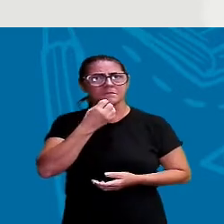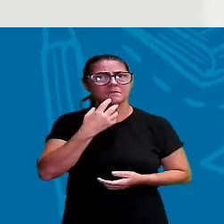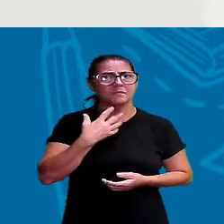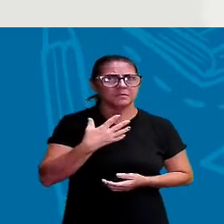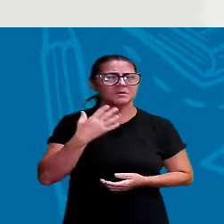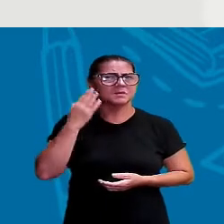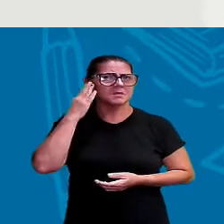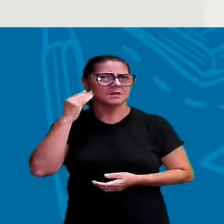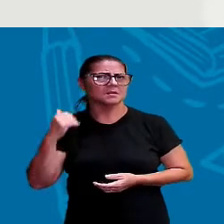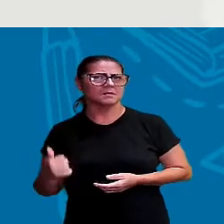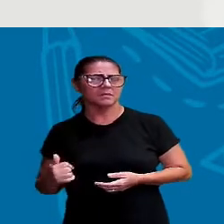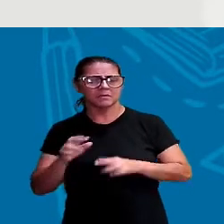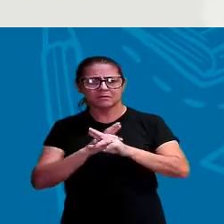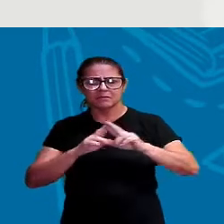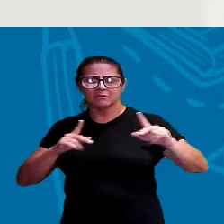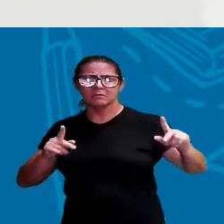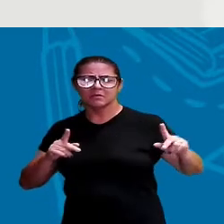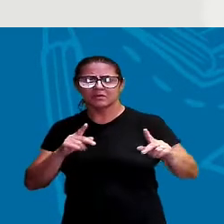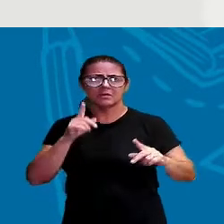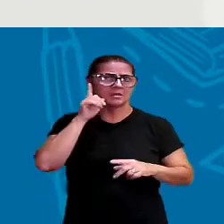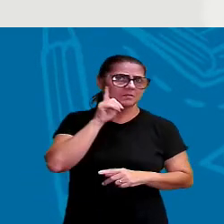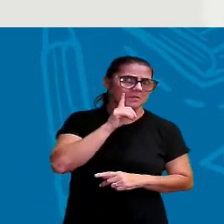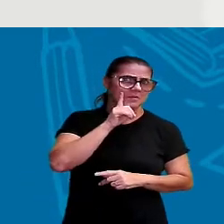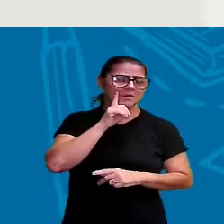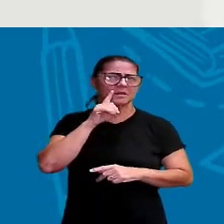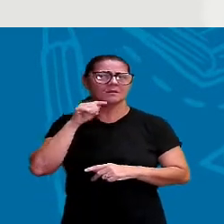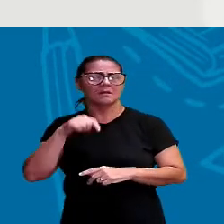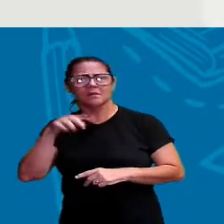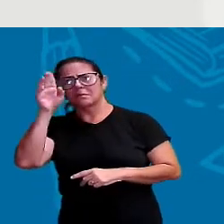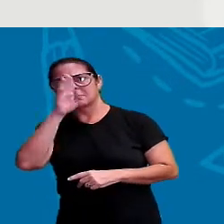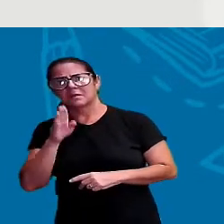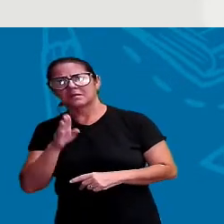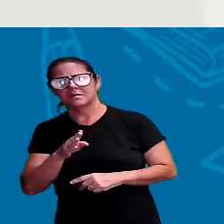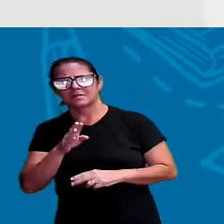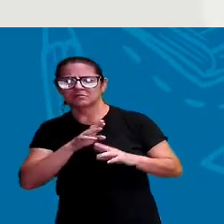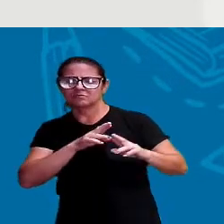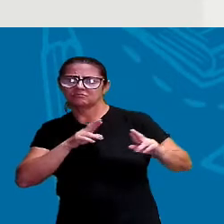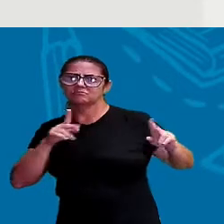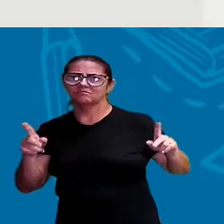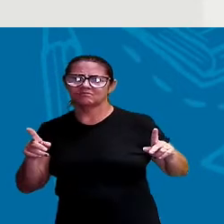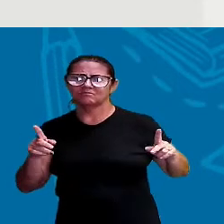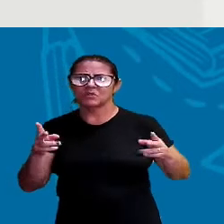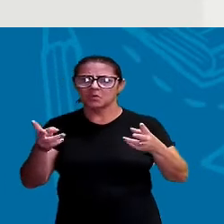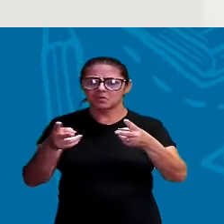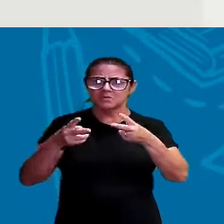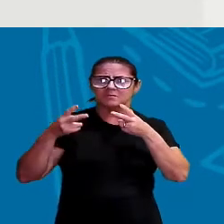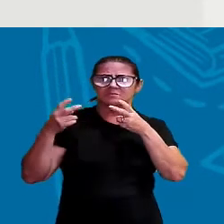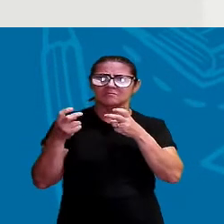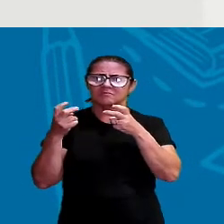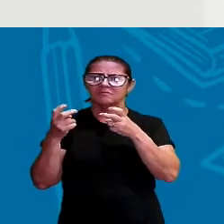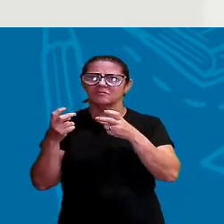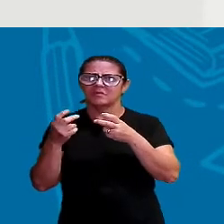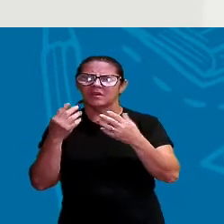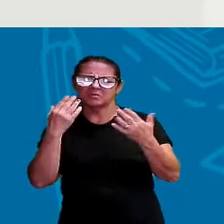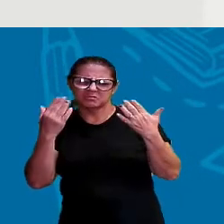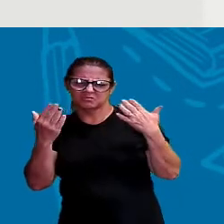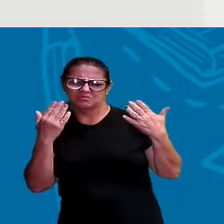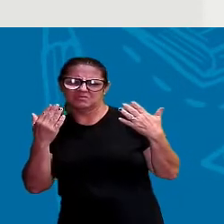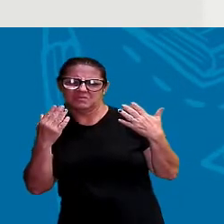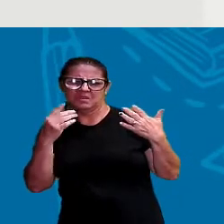na forma americana quanto na forma brasileira, certo? Que aí se a gente olhar essas duas formas, pode ser que você aí de casa